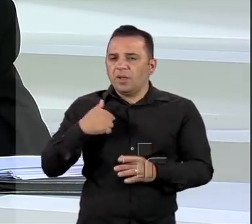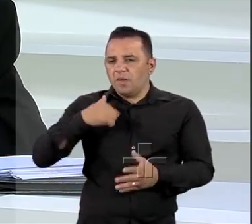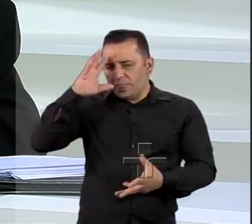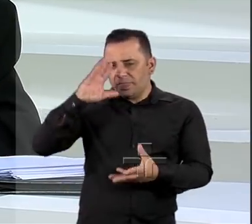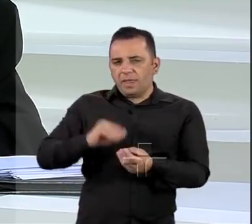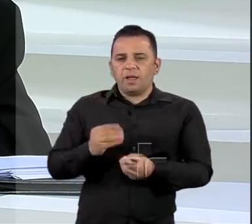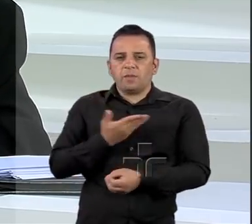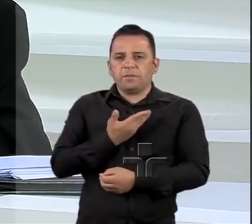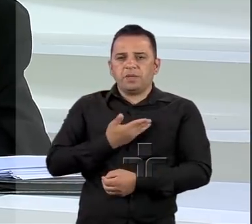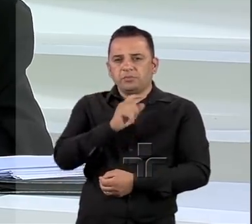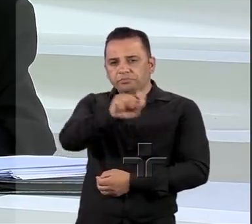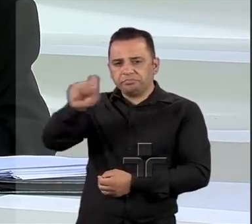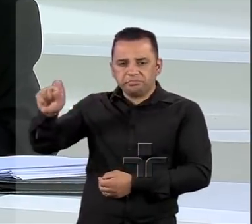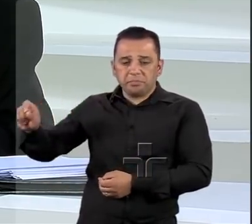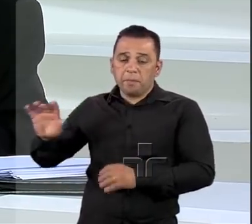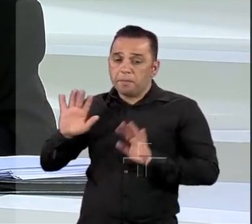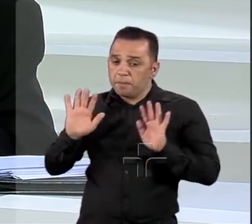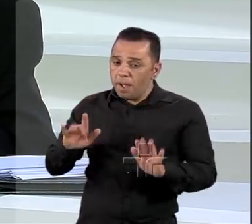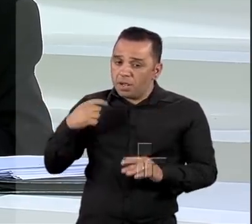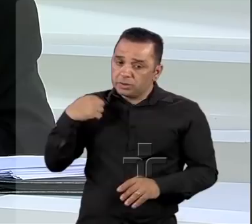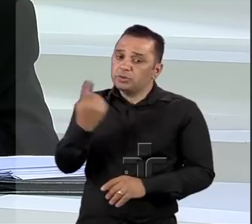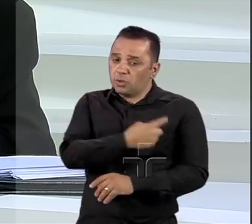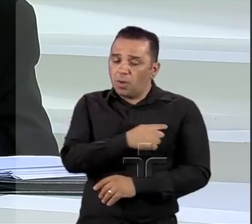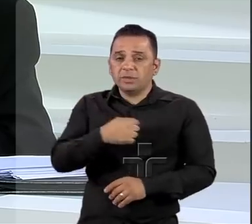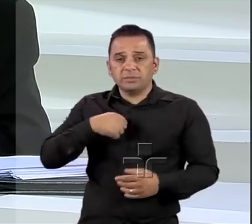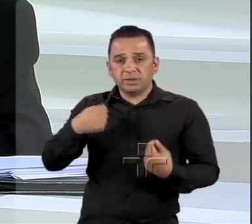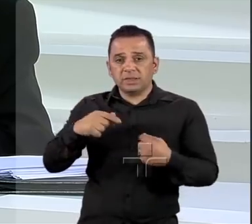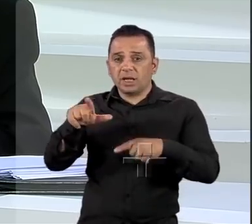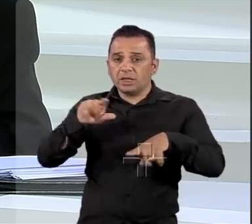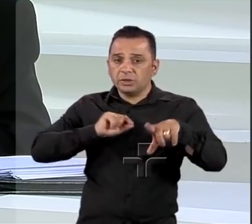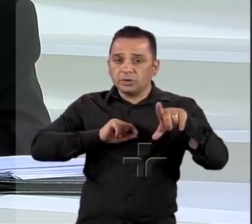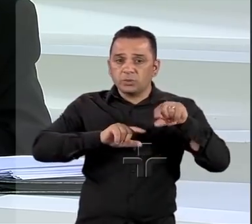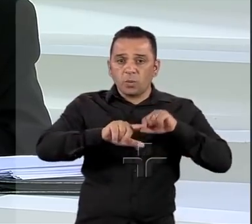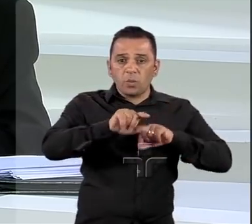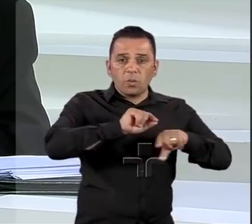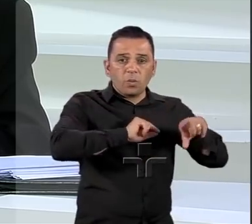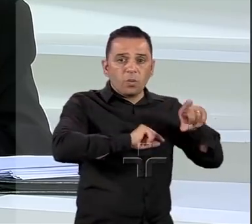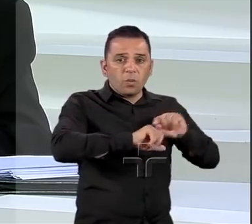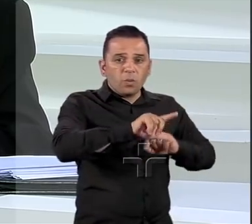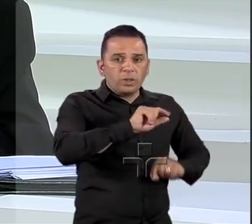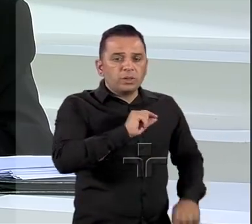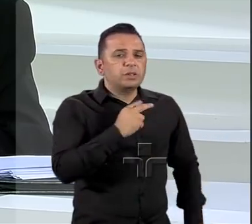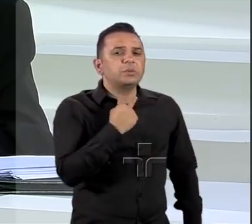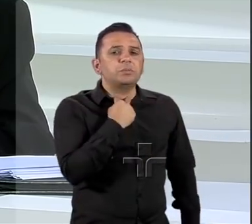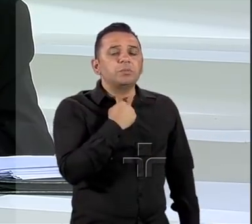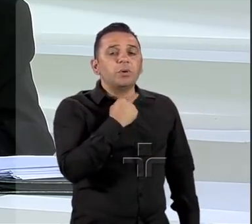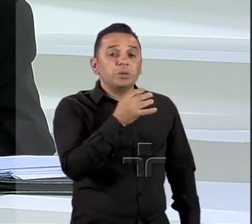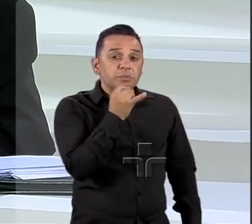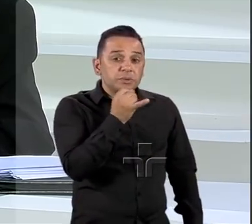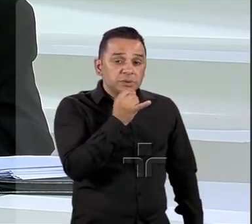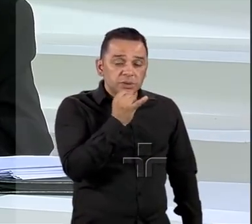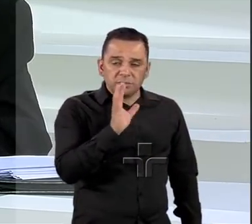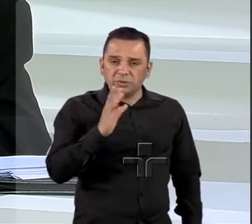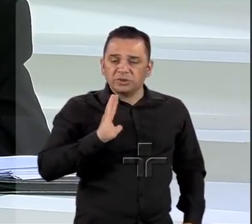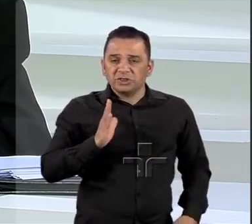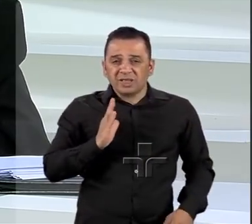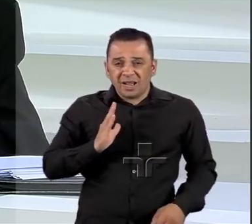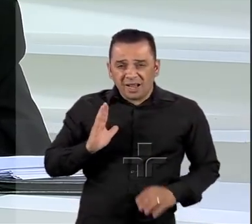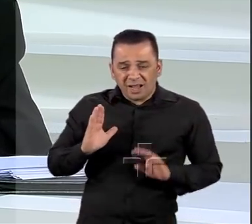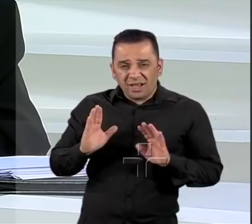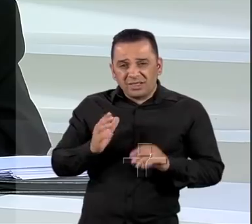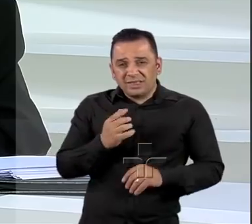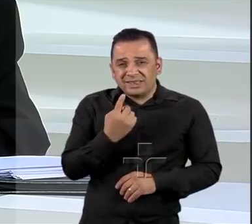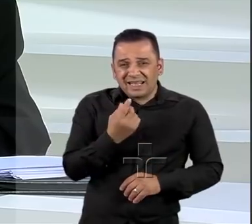colegas, mas veja, nós vamos ter que fazer opções. Não é possível conviver com uma perda em 15 anos